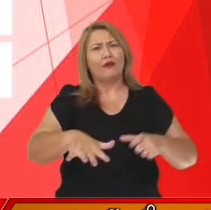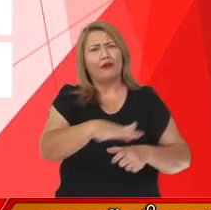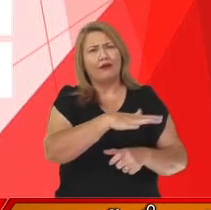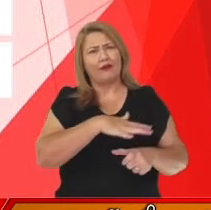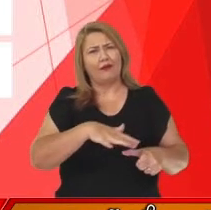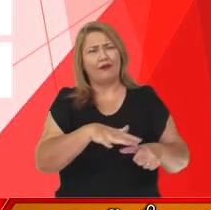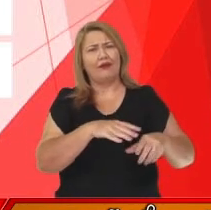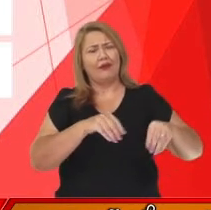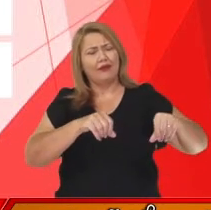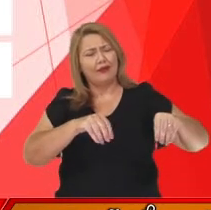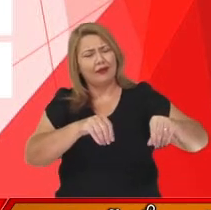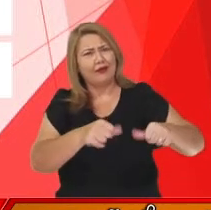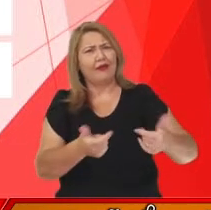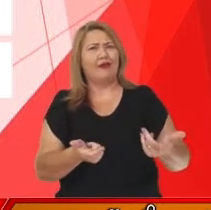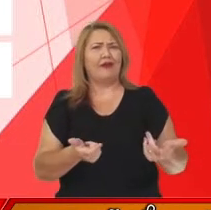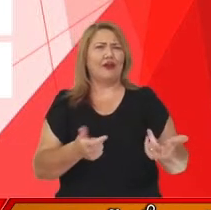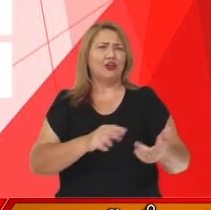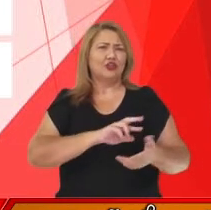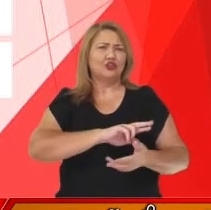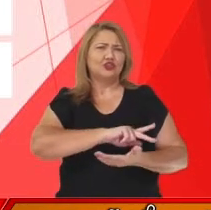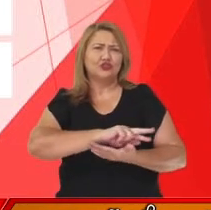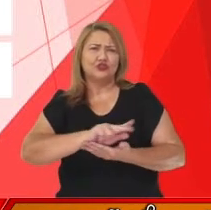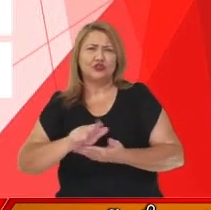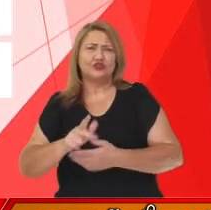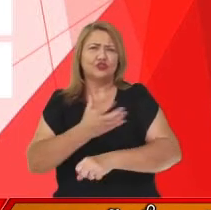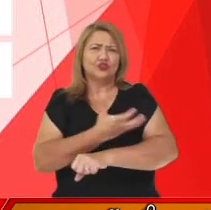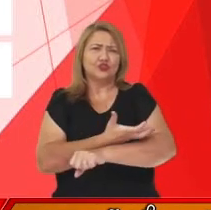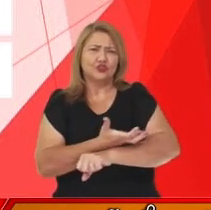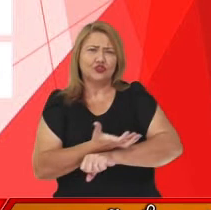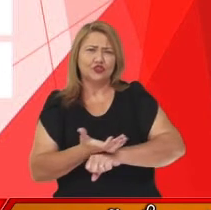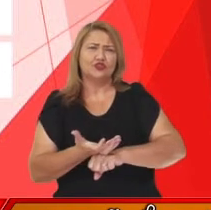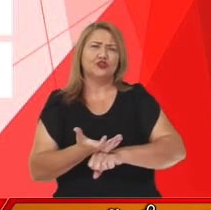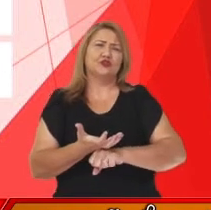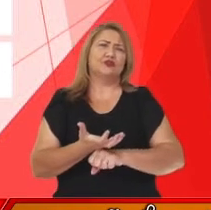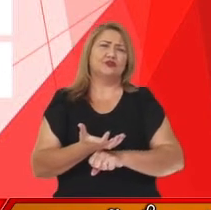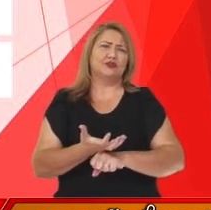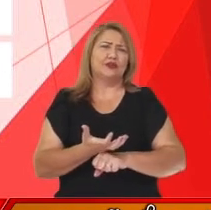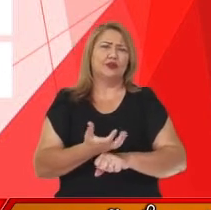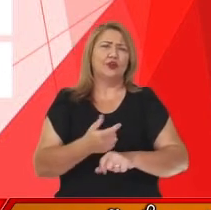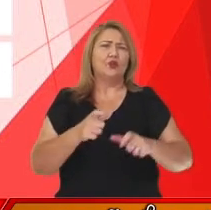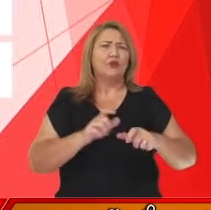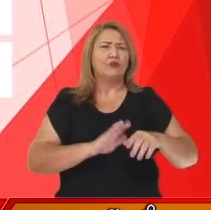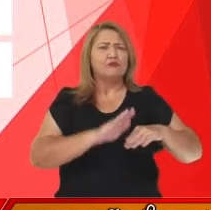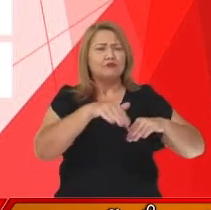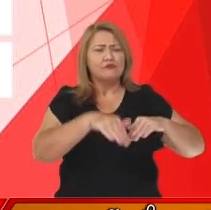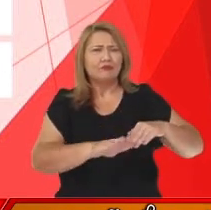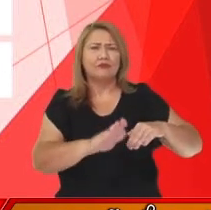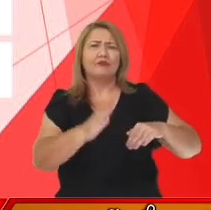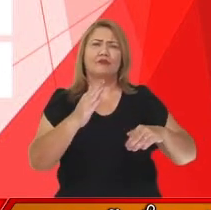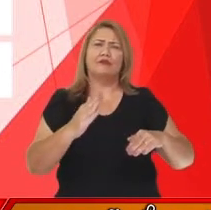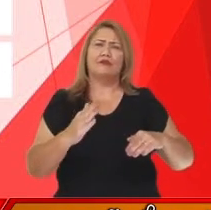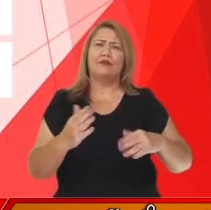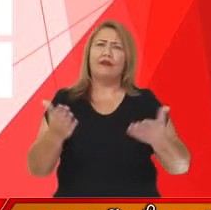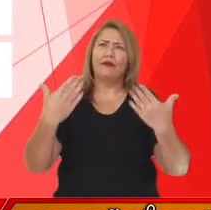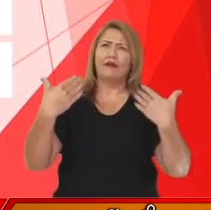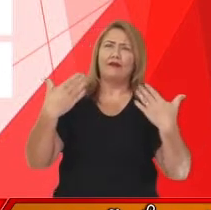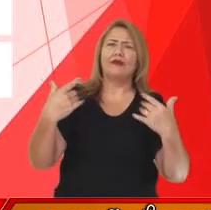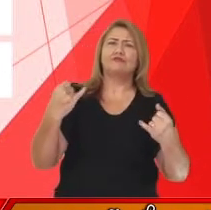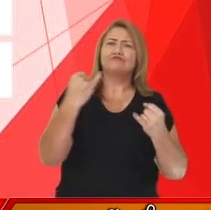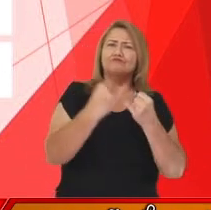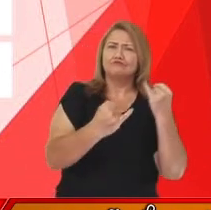agrupamento de diferentes tipos de vegetação são geológica clima semelhante